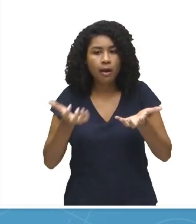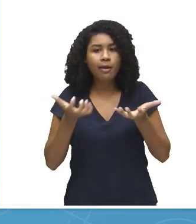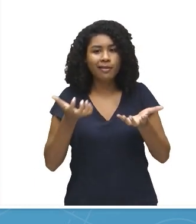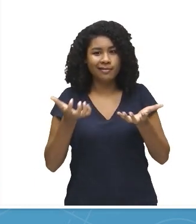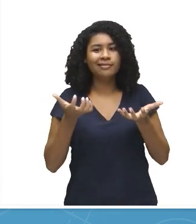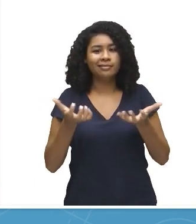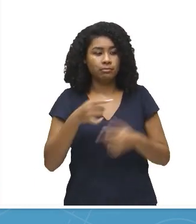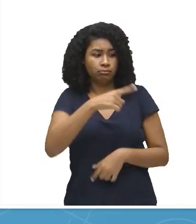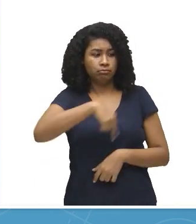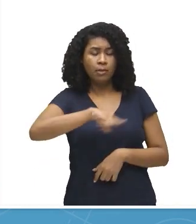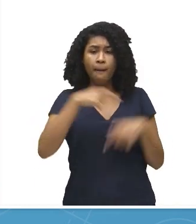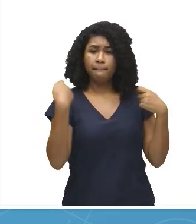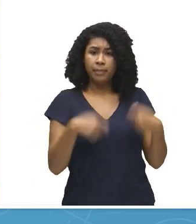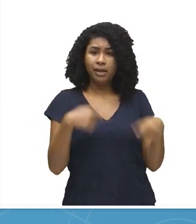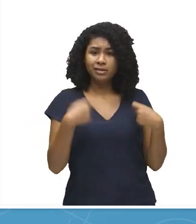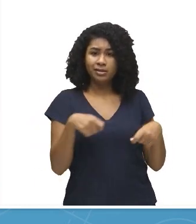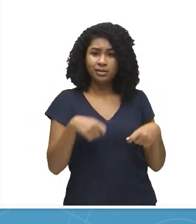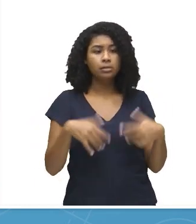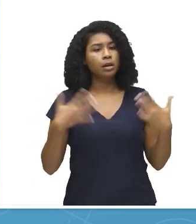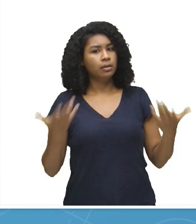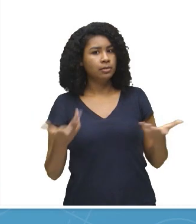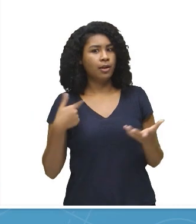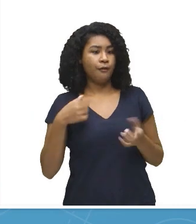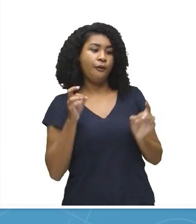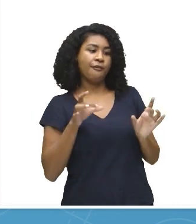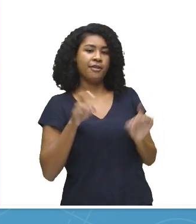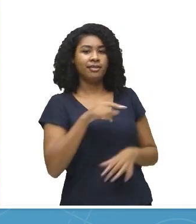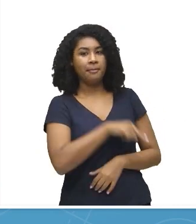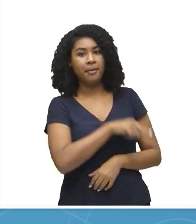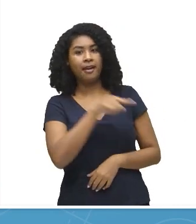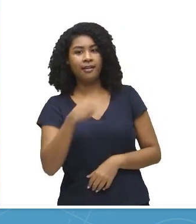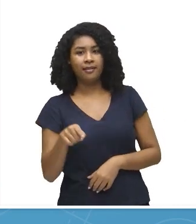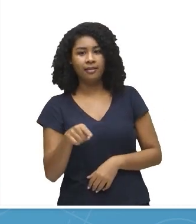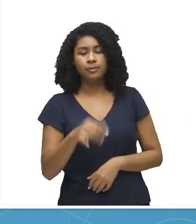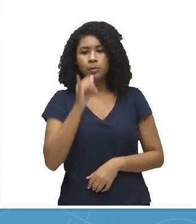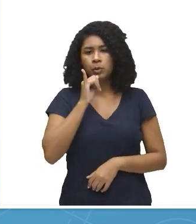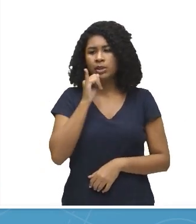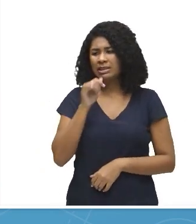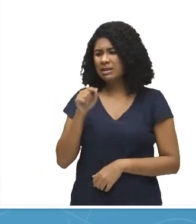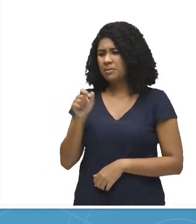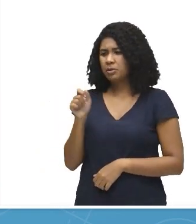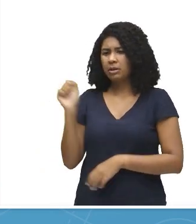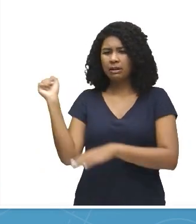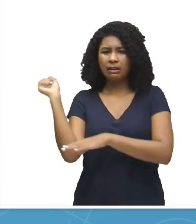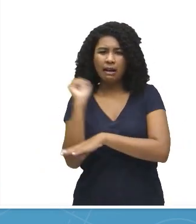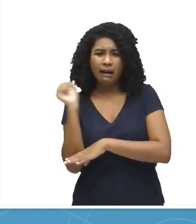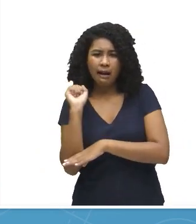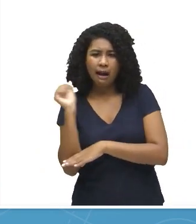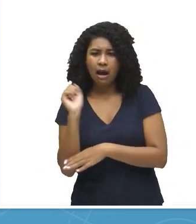estão precisando, né? Você não vai ali vender carro, vender motos,